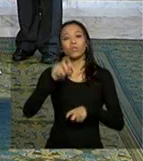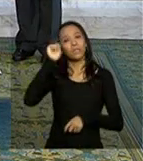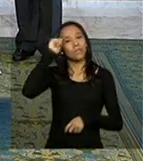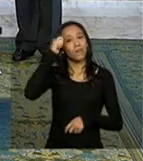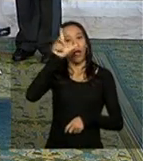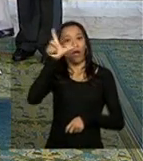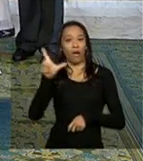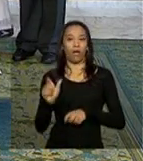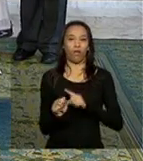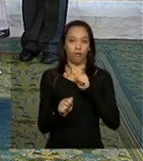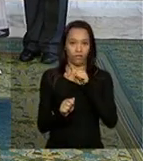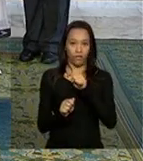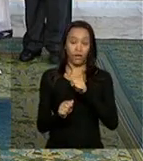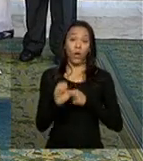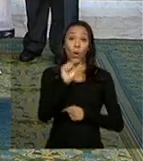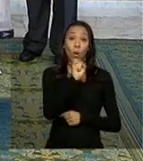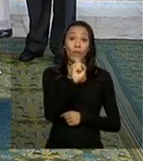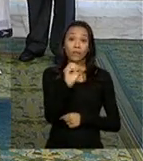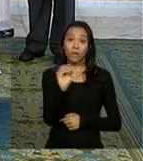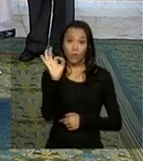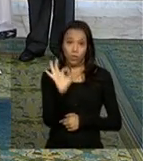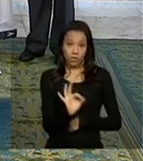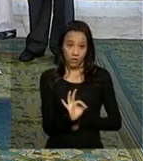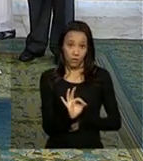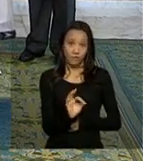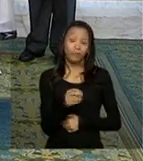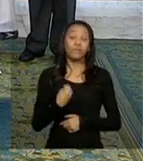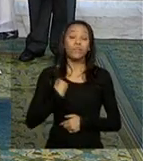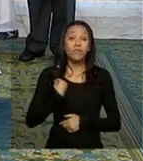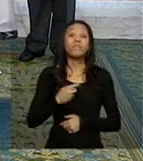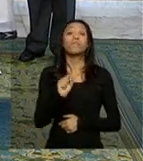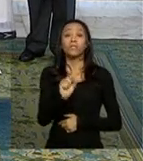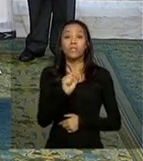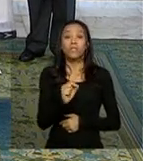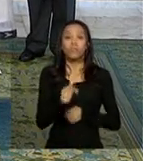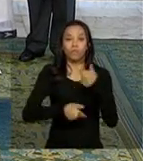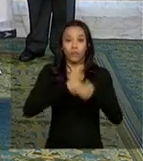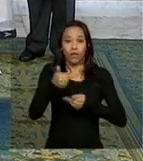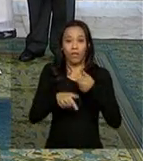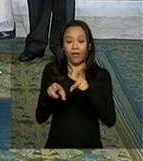onde aproximadamente 80% da população sobrevive da agricultura.